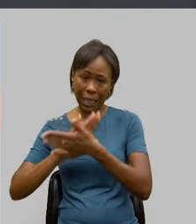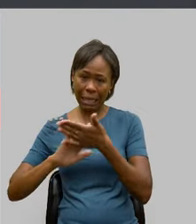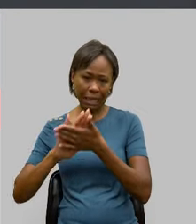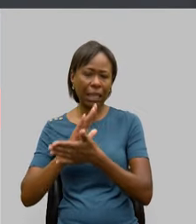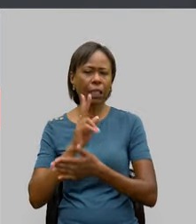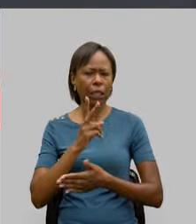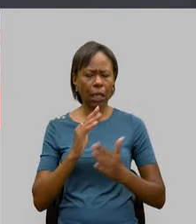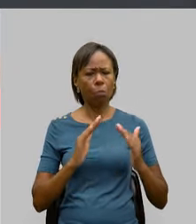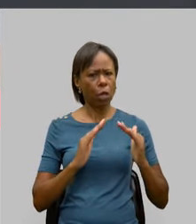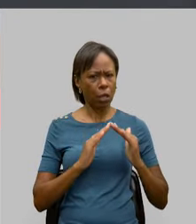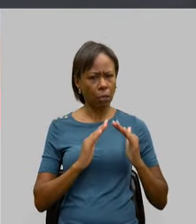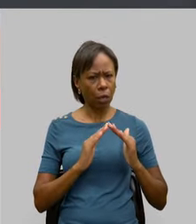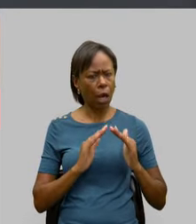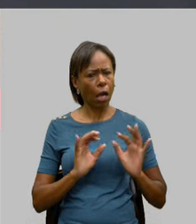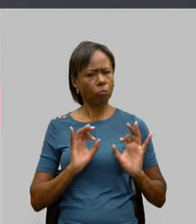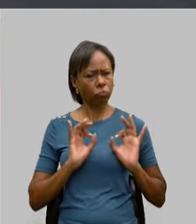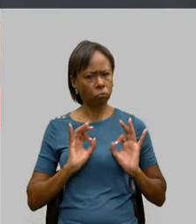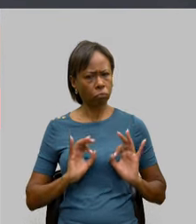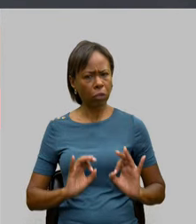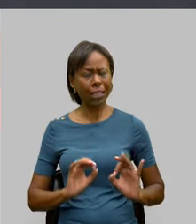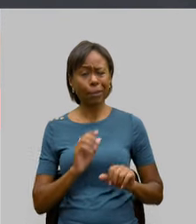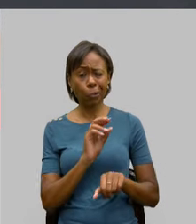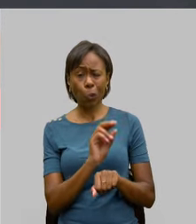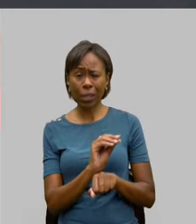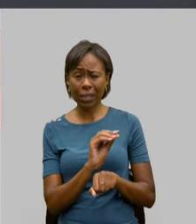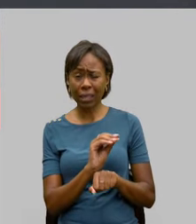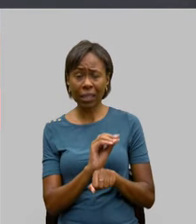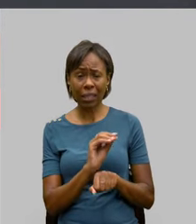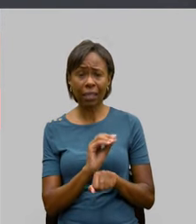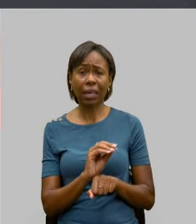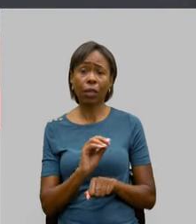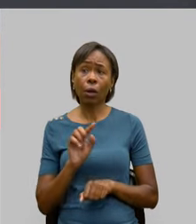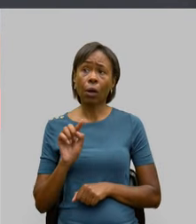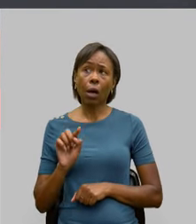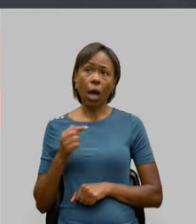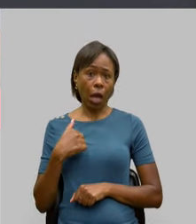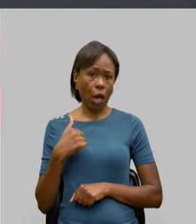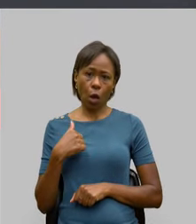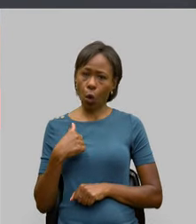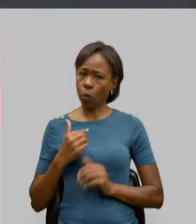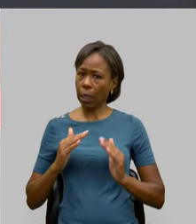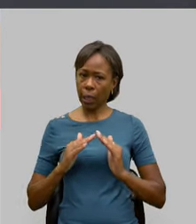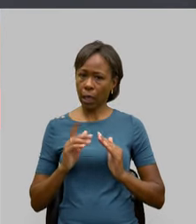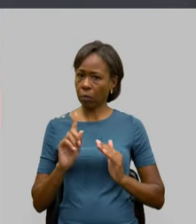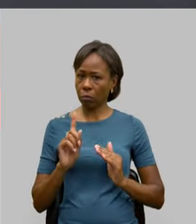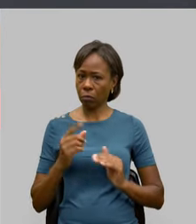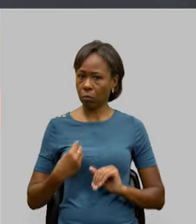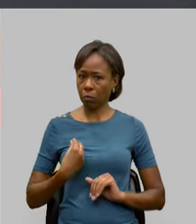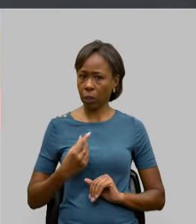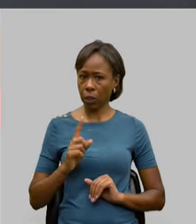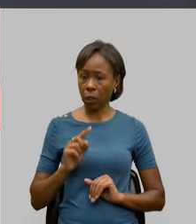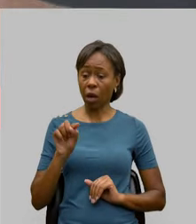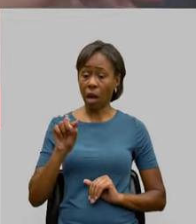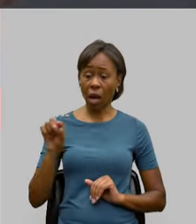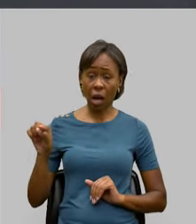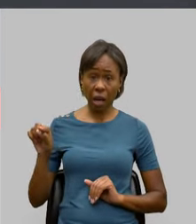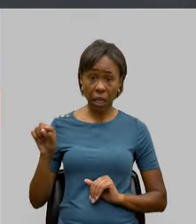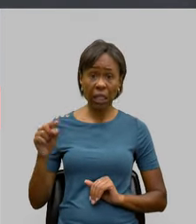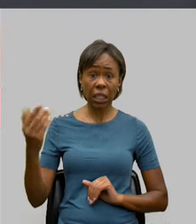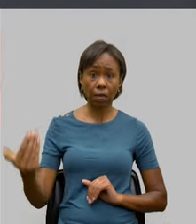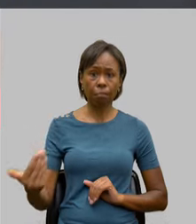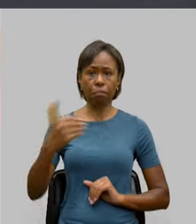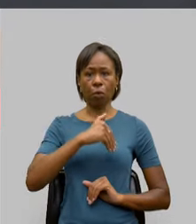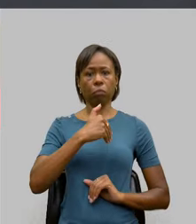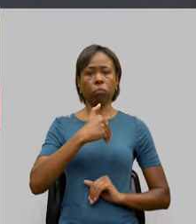extremos eh viu o pai eu não estava em casa eles entraram com aquele mandato e